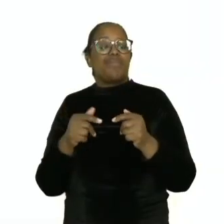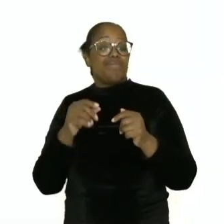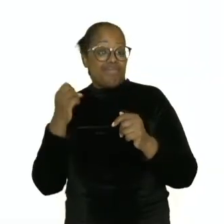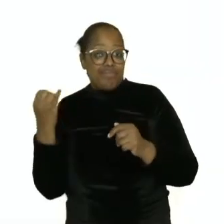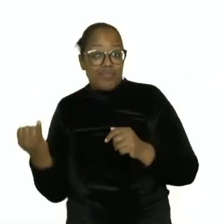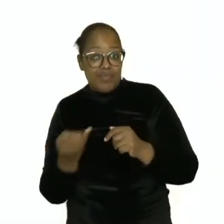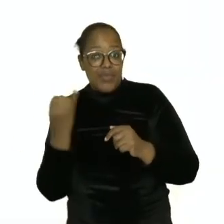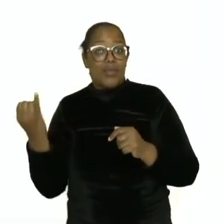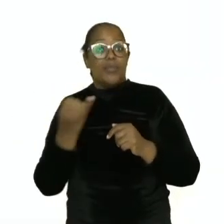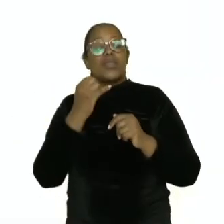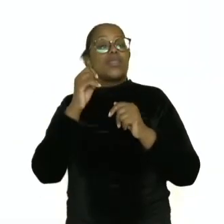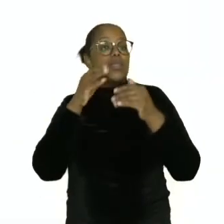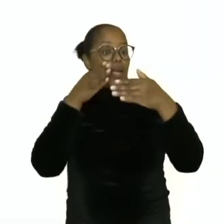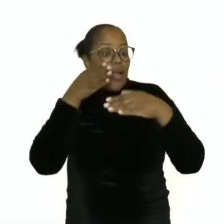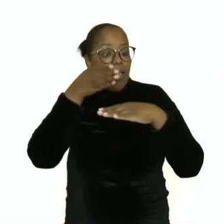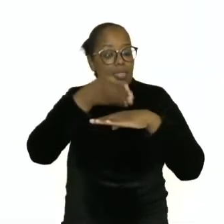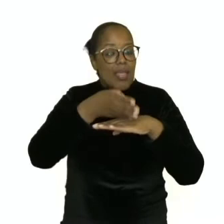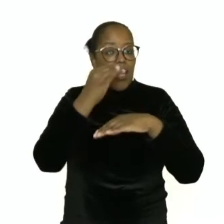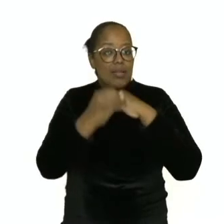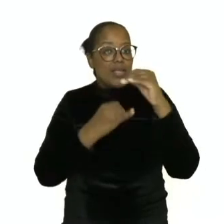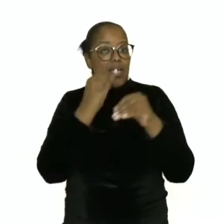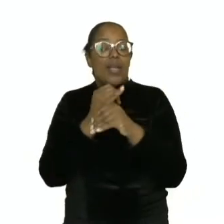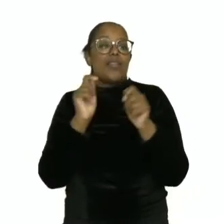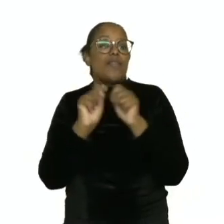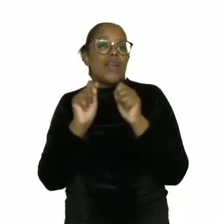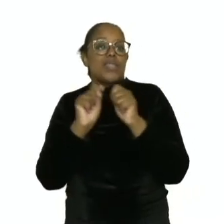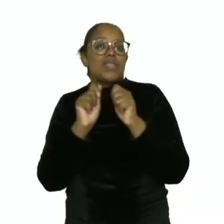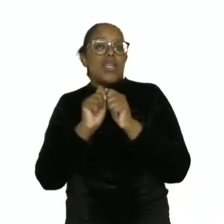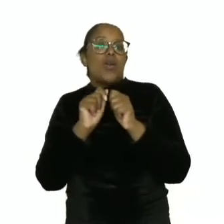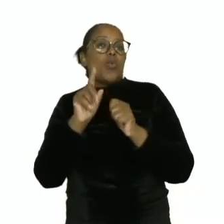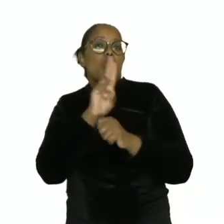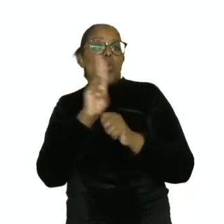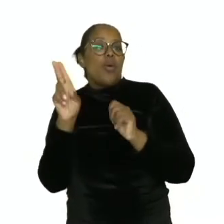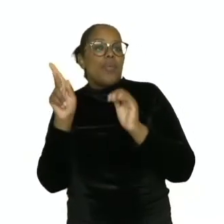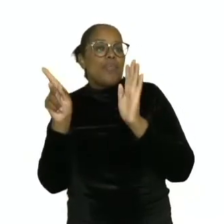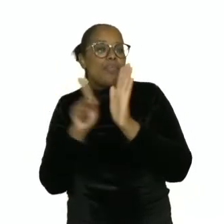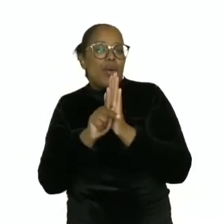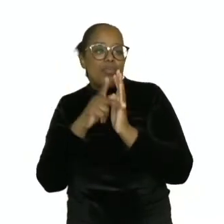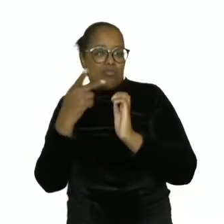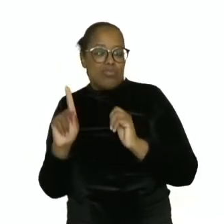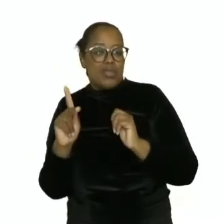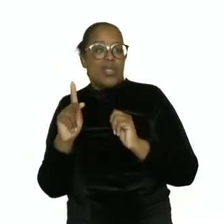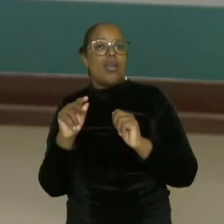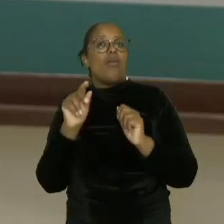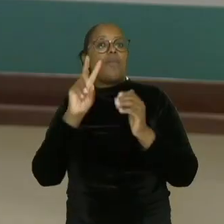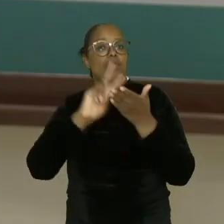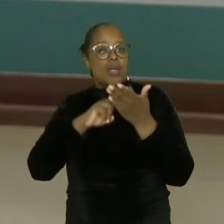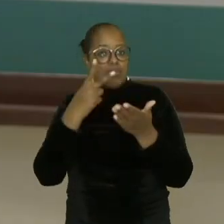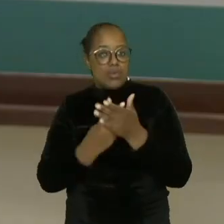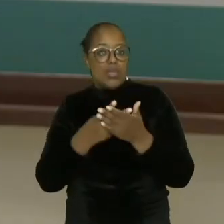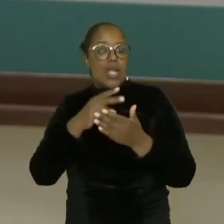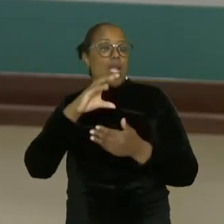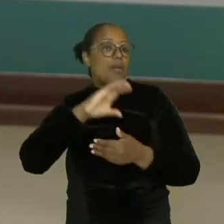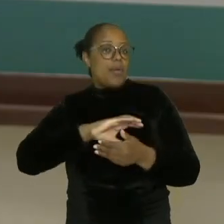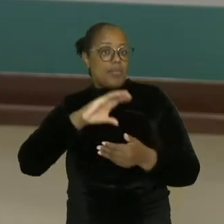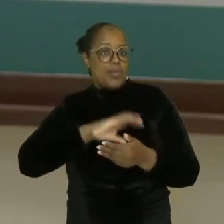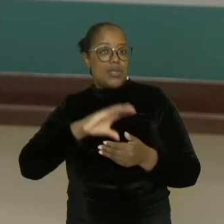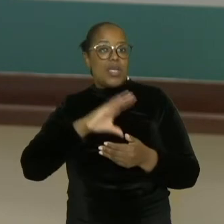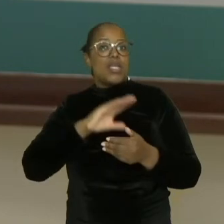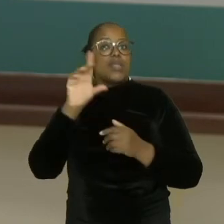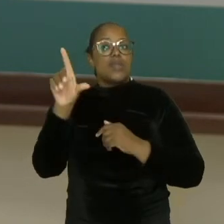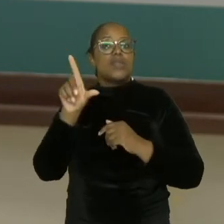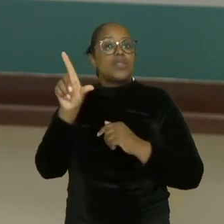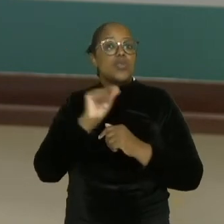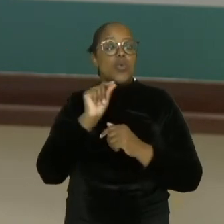interessante acessar o site, criar um login, traduzir a página para o português e, em seguida, selecionar o